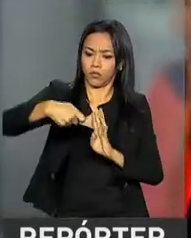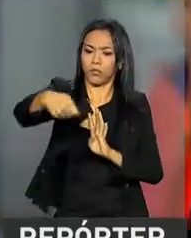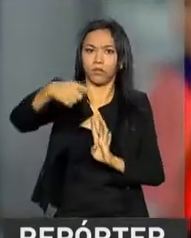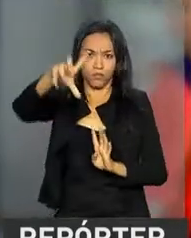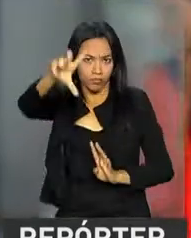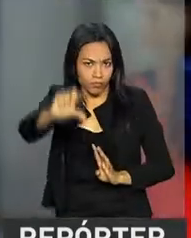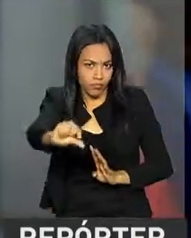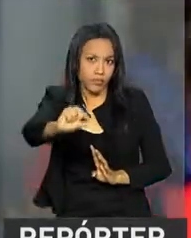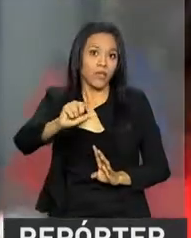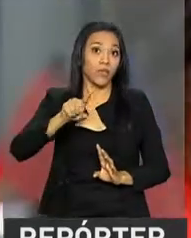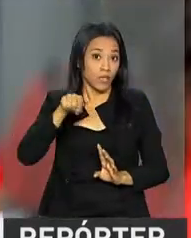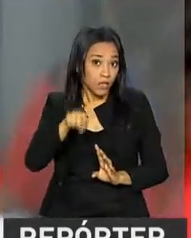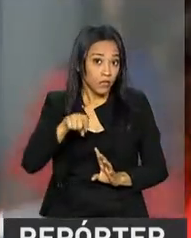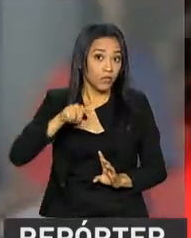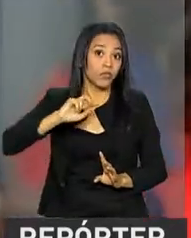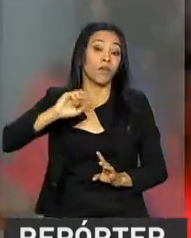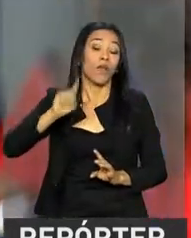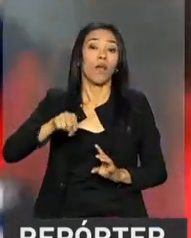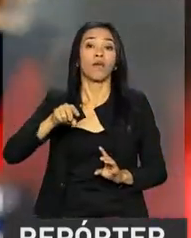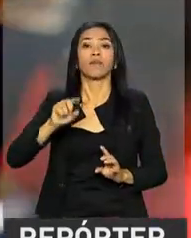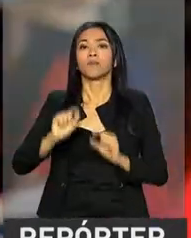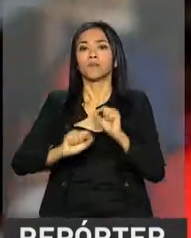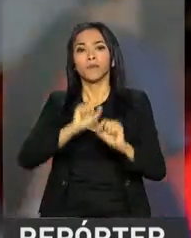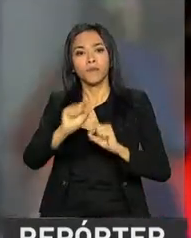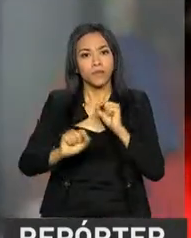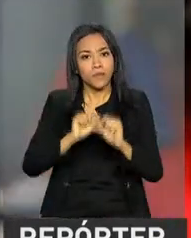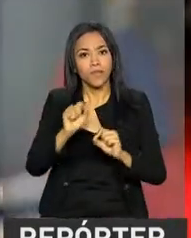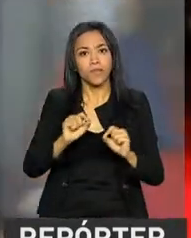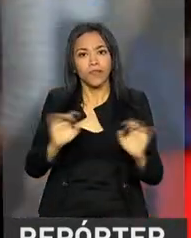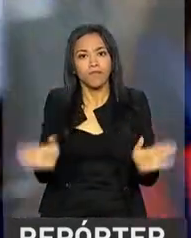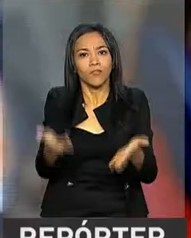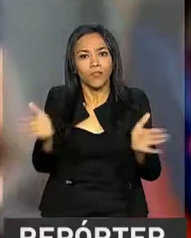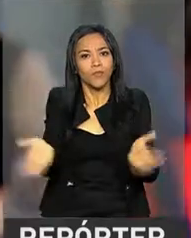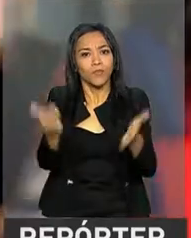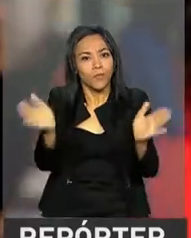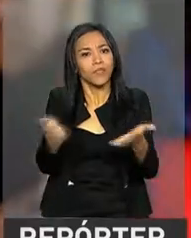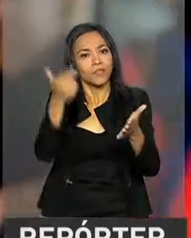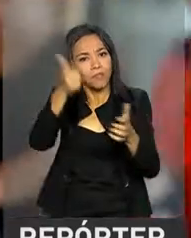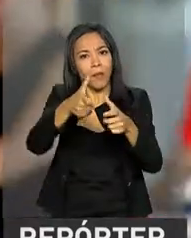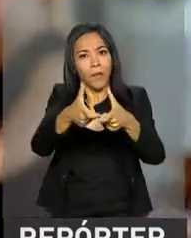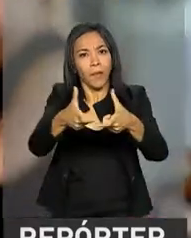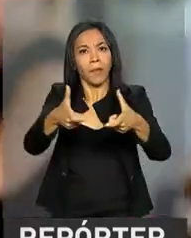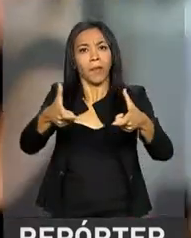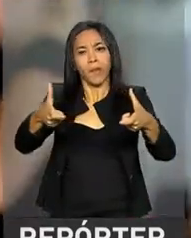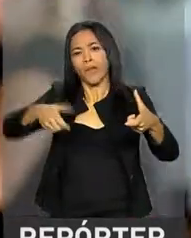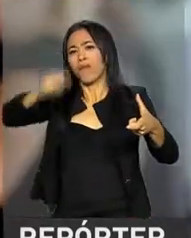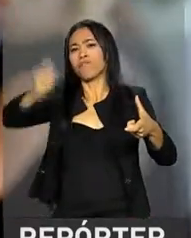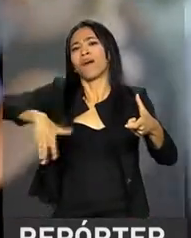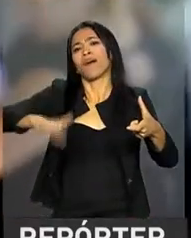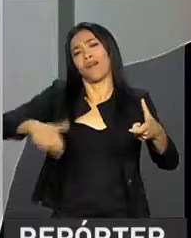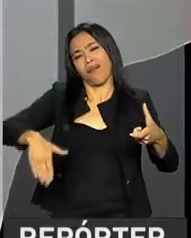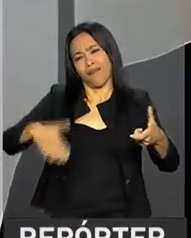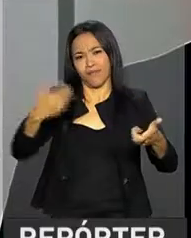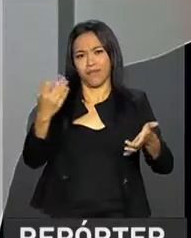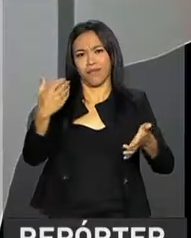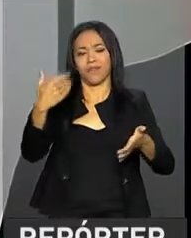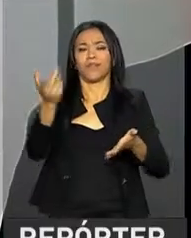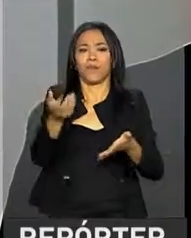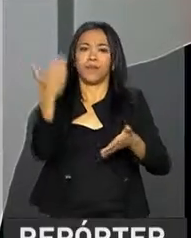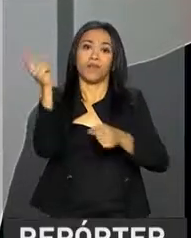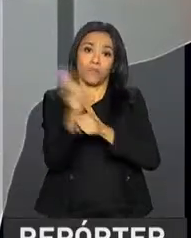e deve estimular a concessão dessa modalidade de empréstimo que é uma das balas datas do mercado um